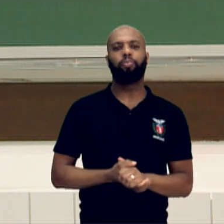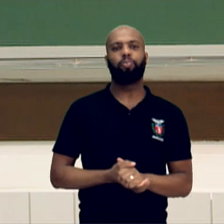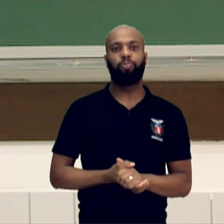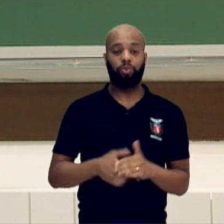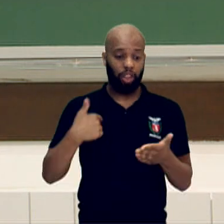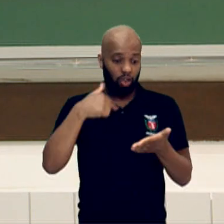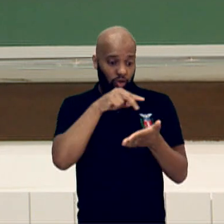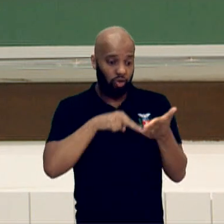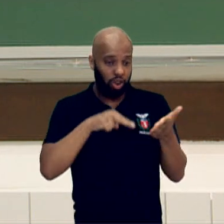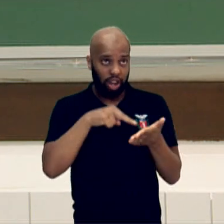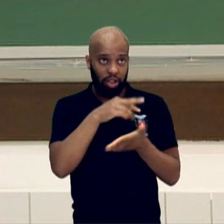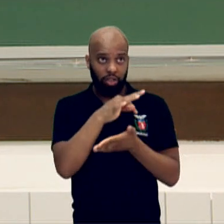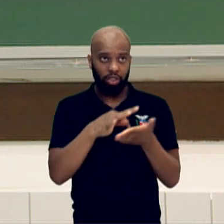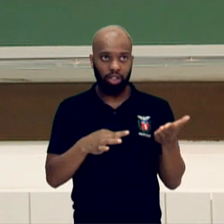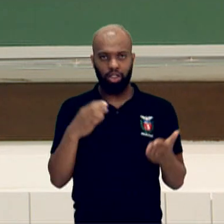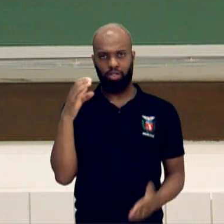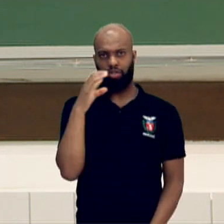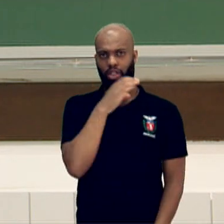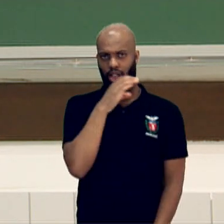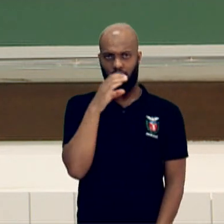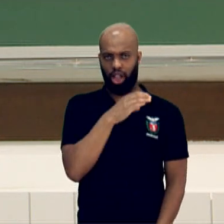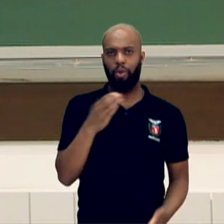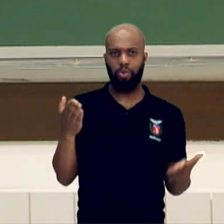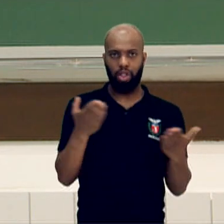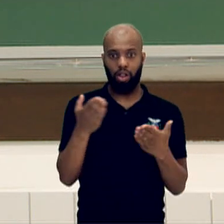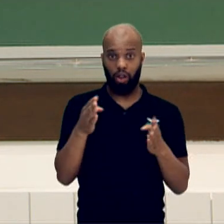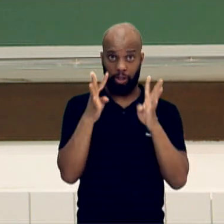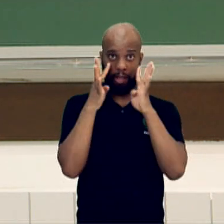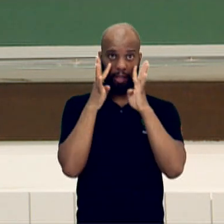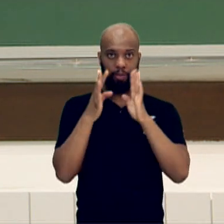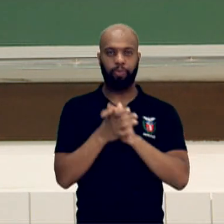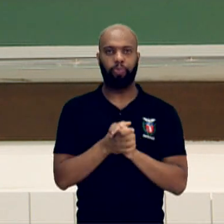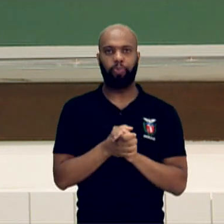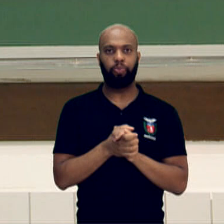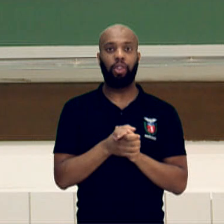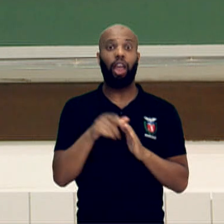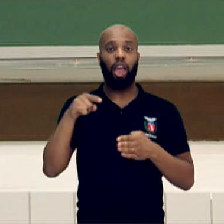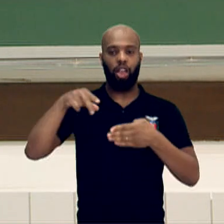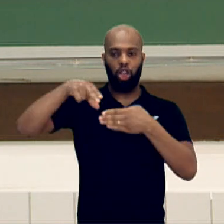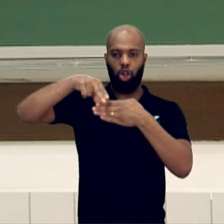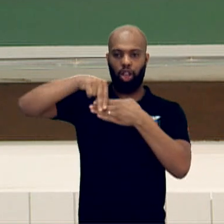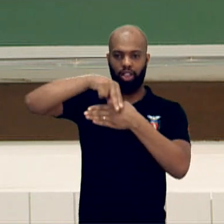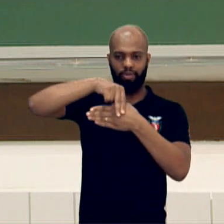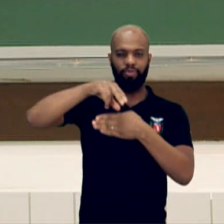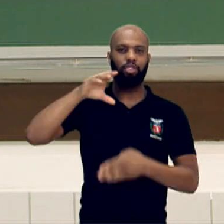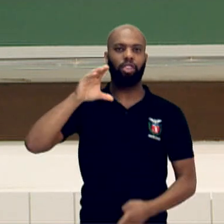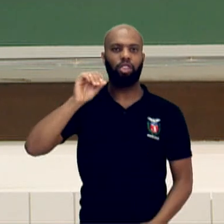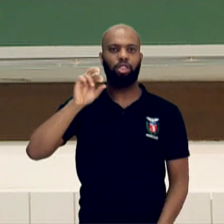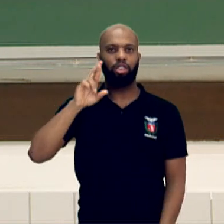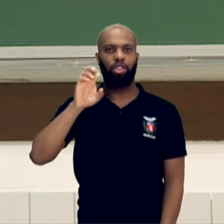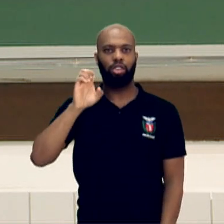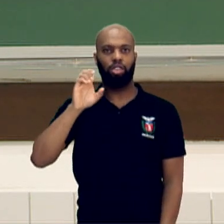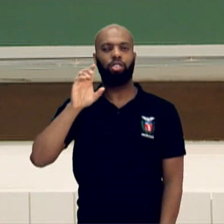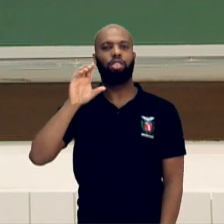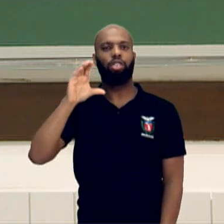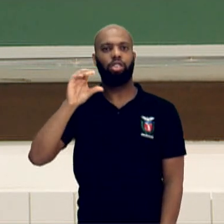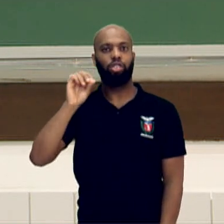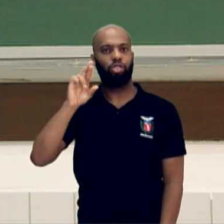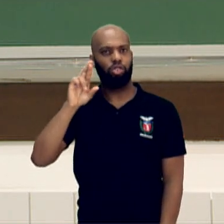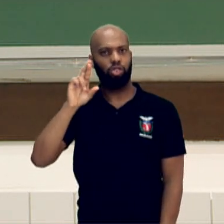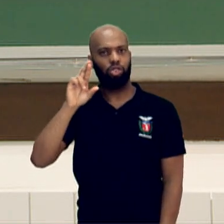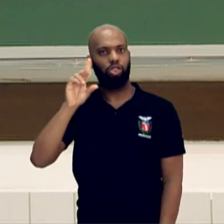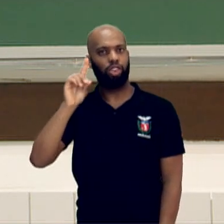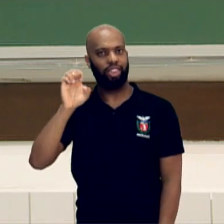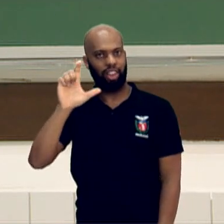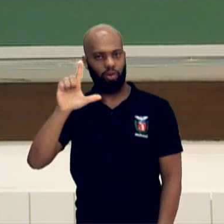Eu vou ler para vocês um textinho. Quero que vocês prestem bem atenção. Então, é a leitura de um cordel. Na verdade, é um trecho de um cordel, um trecho